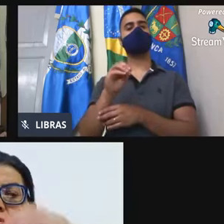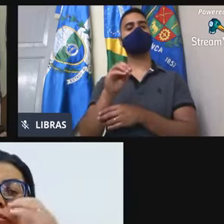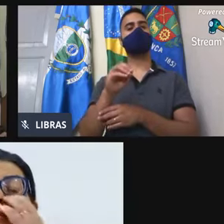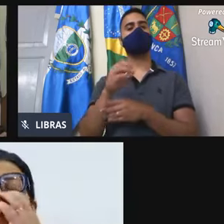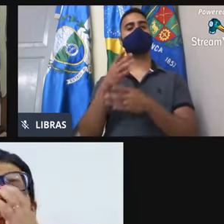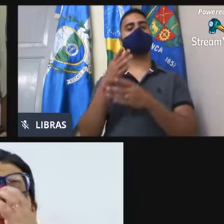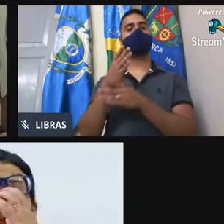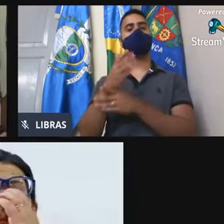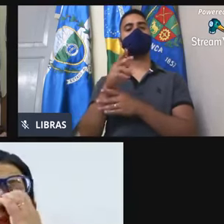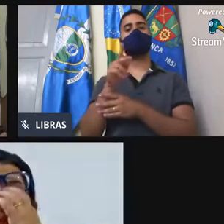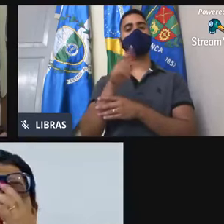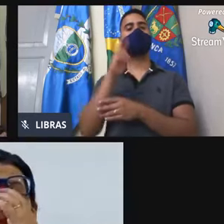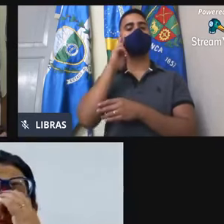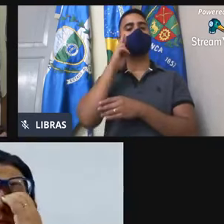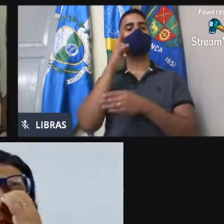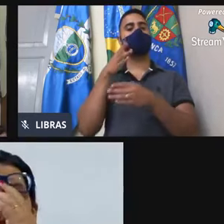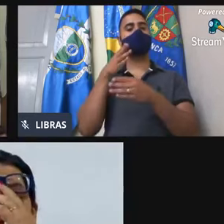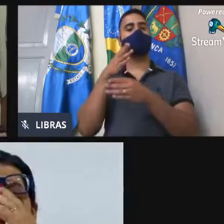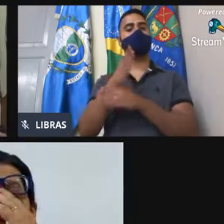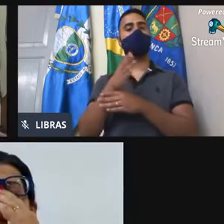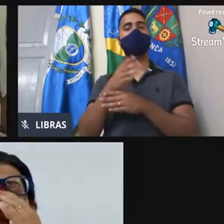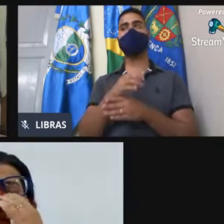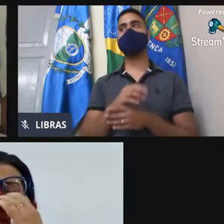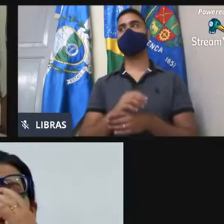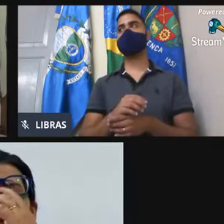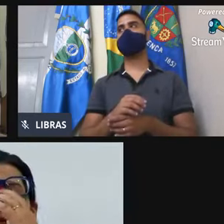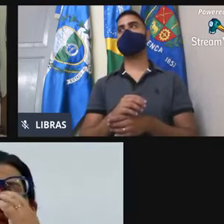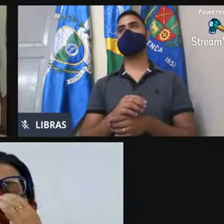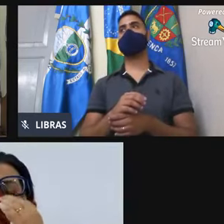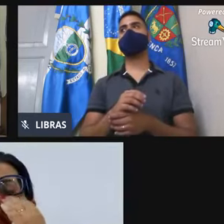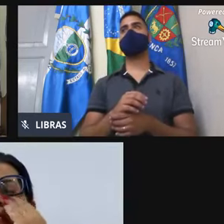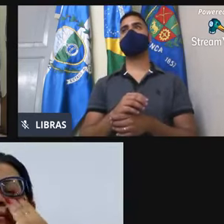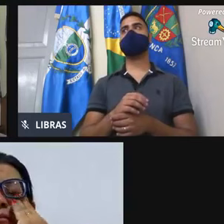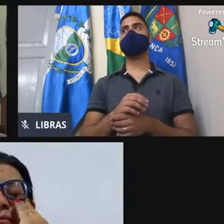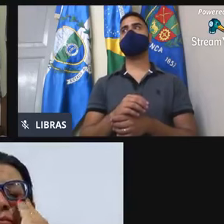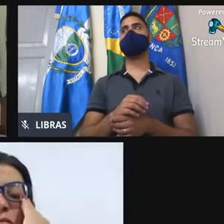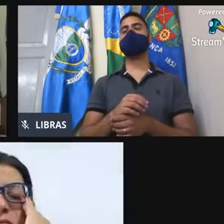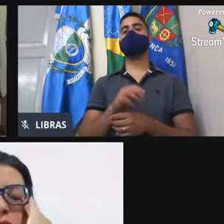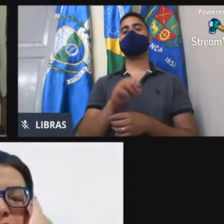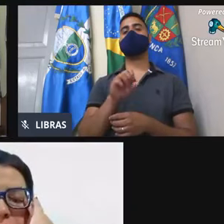Graça, aprovo. Rafael de Oliveira Tavares. Aprovo. Saulo de Tarso.